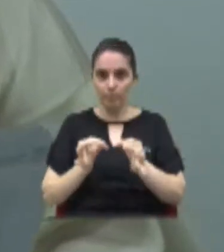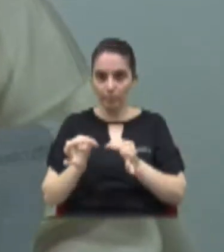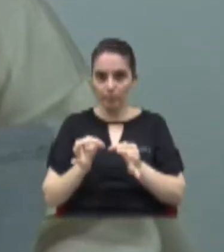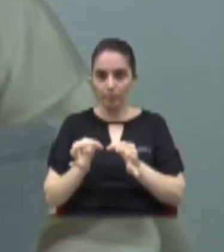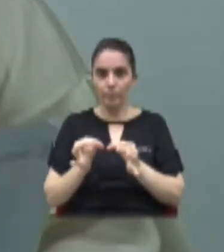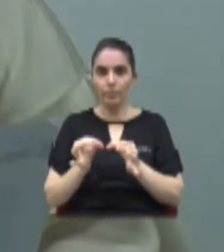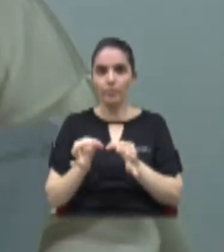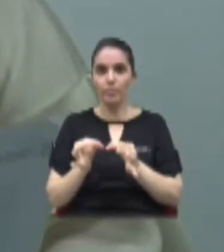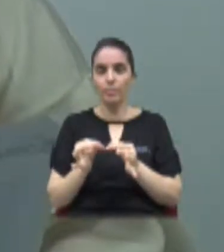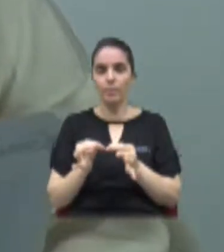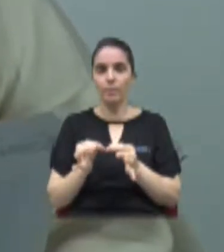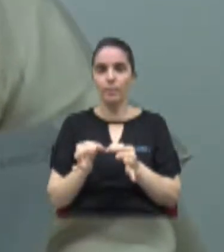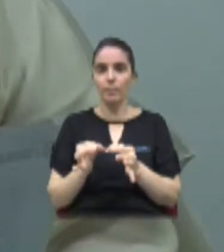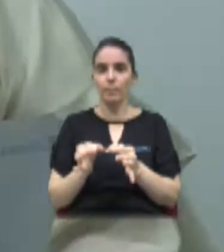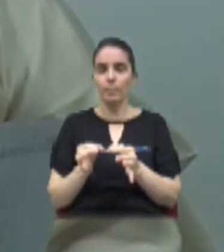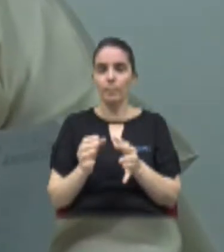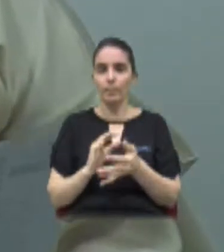depois vereador Estevão Nogueira.